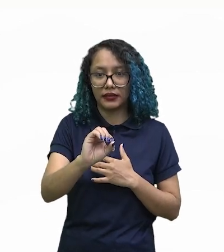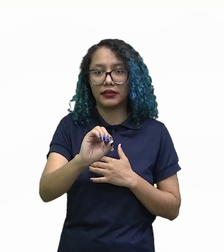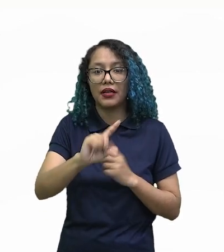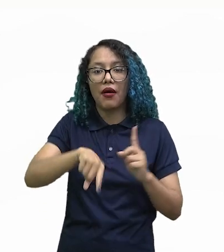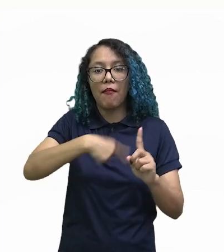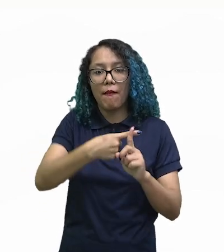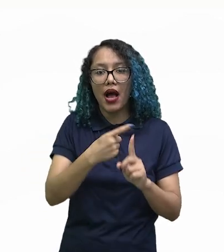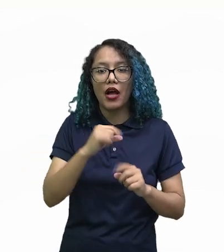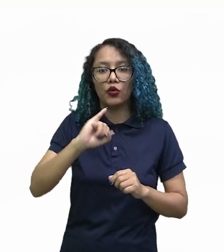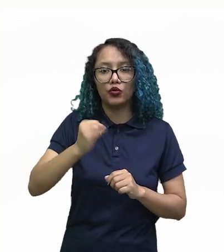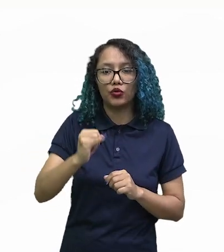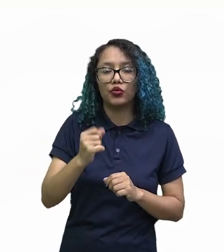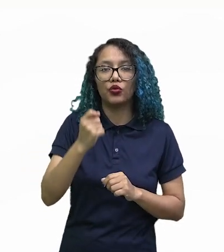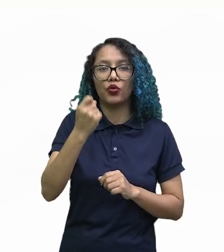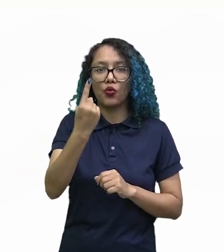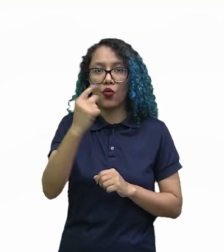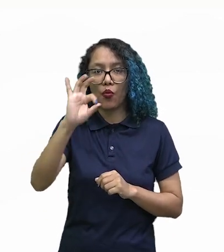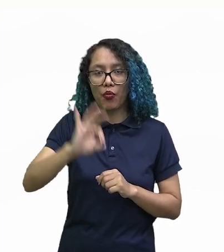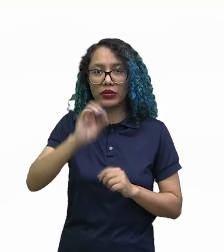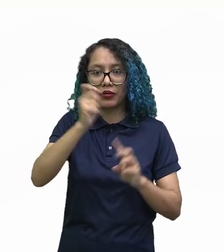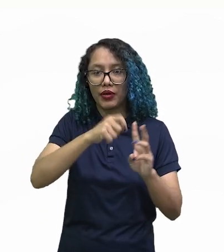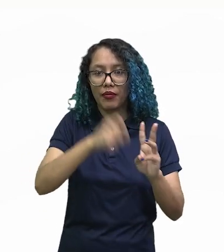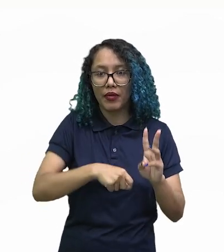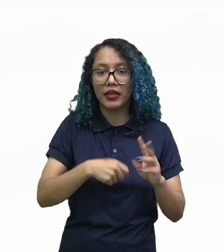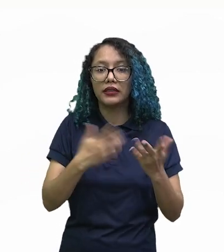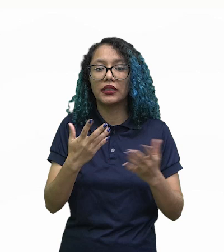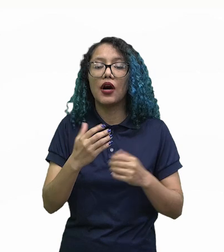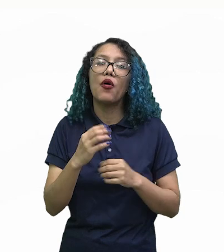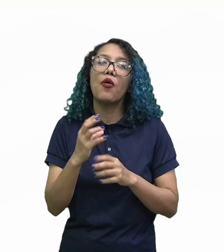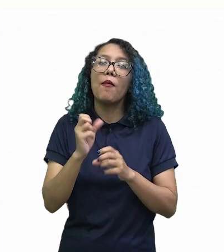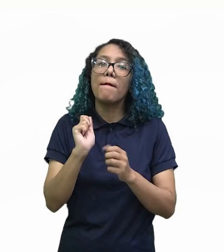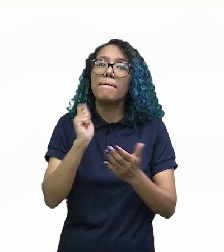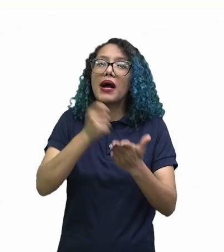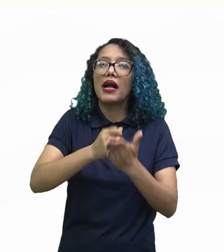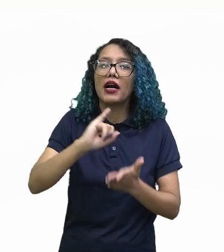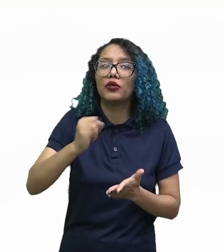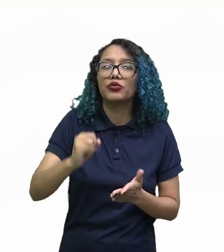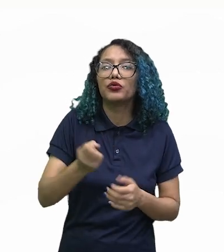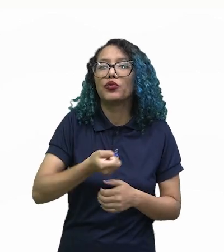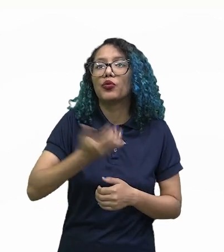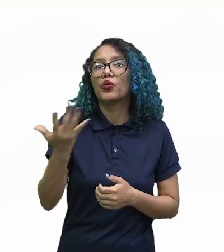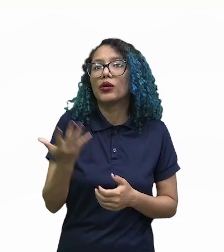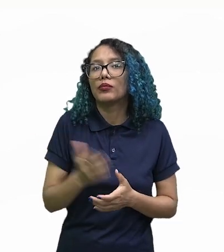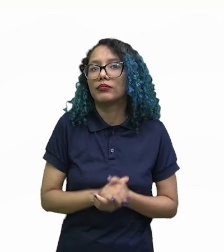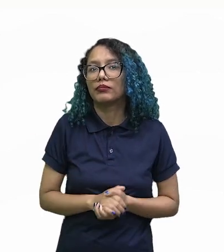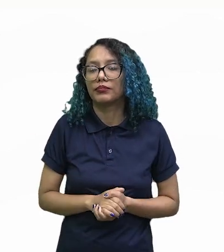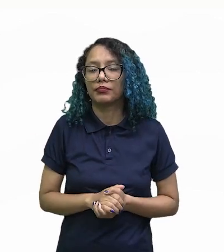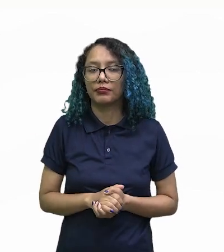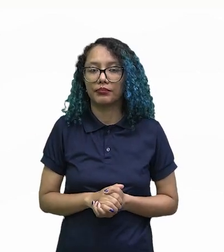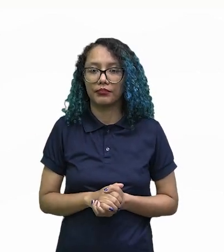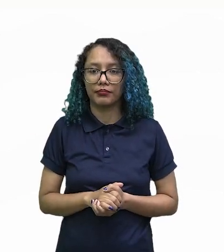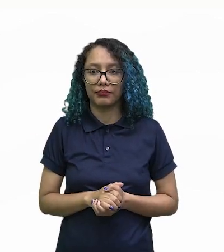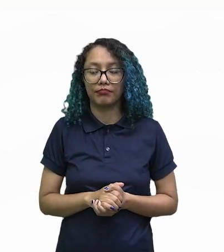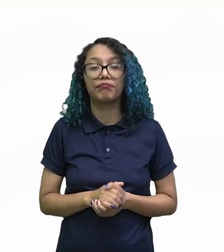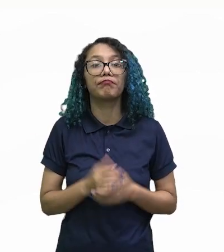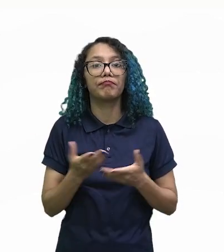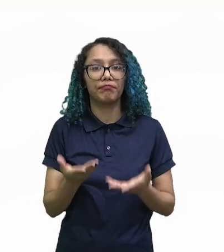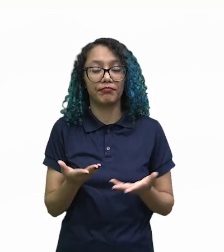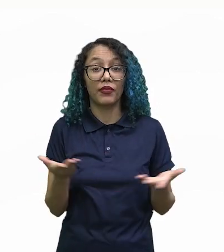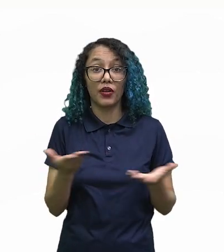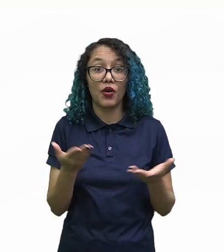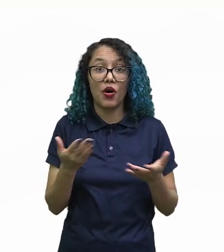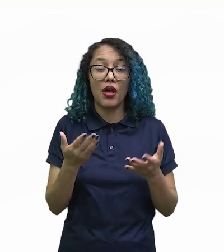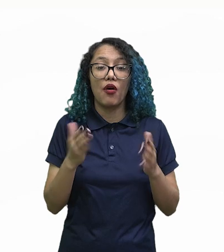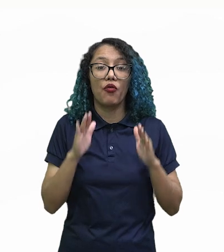ao mês, quanto será cobrado de juros aí nesse parcelamento? Então, nós estamos trabalhando aqui com juros simples, porque é